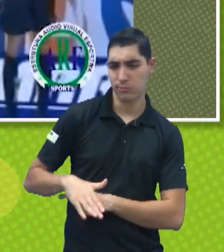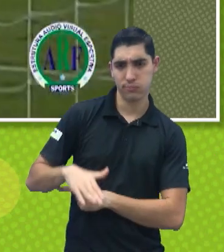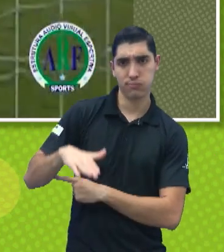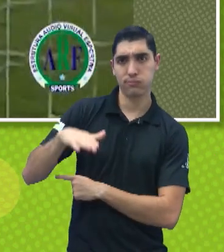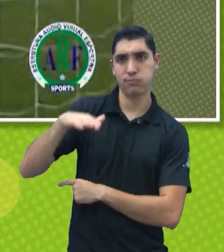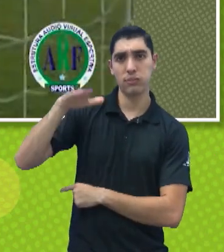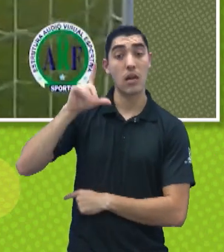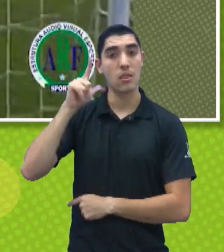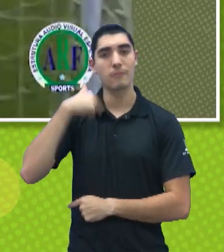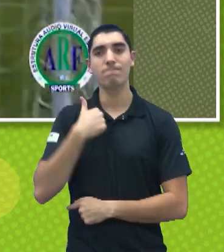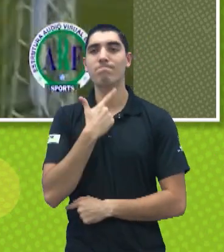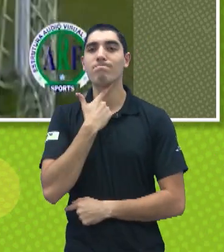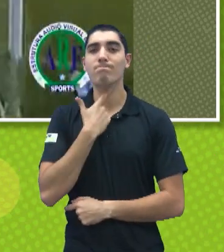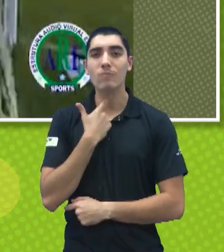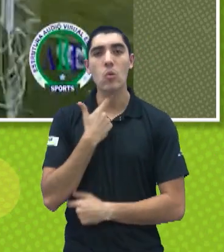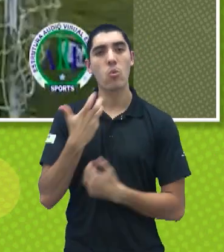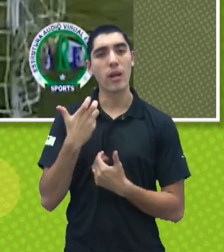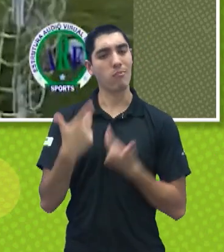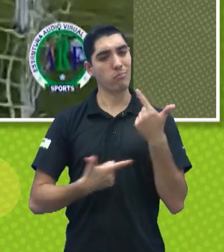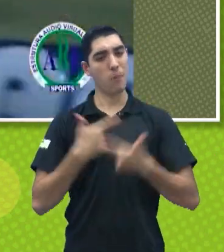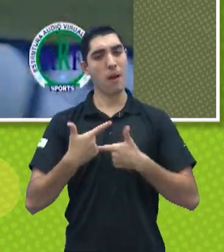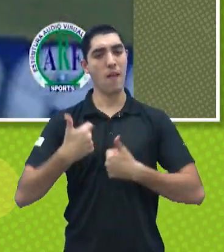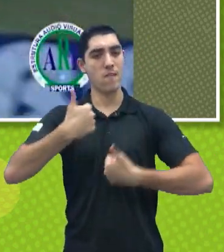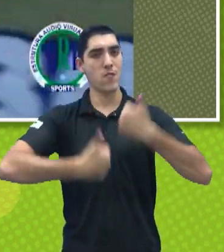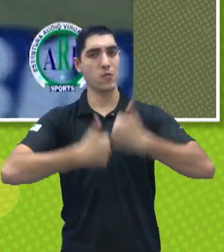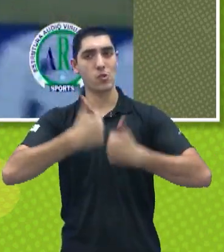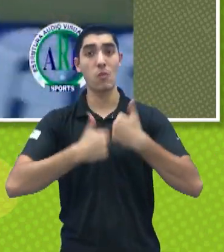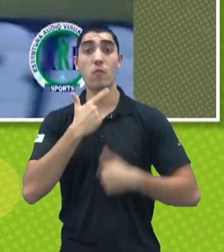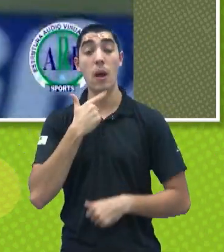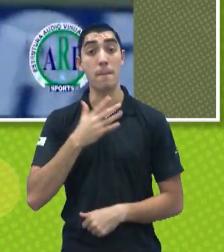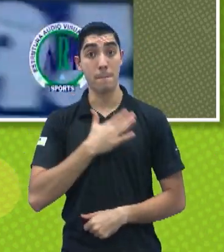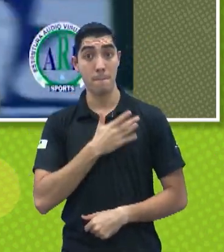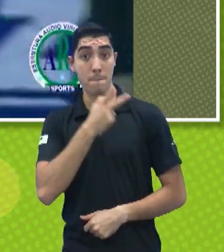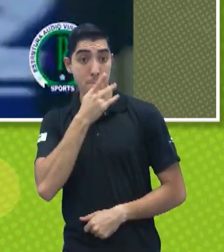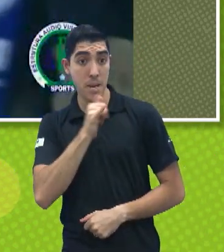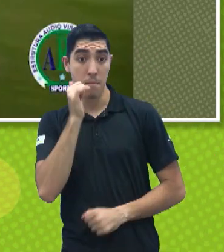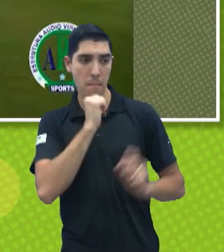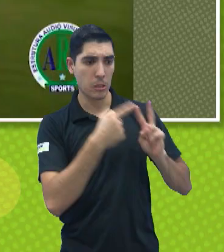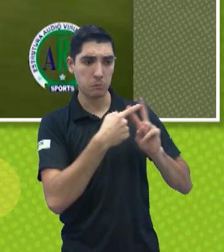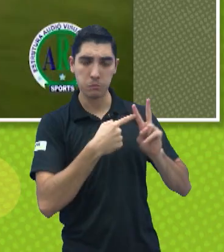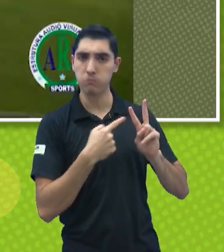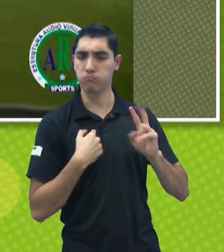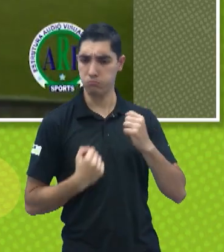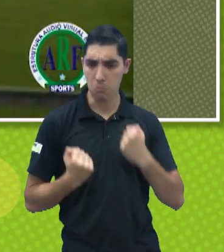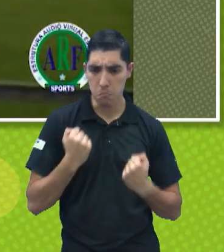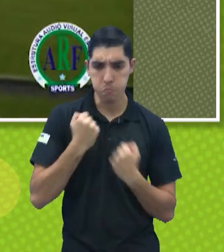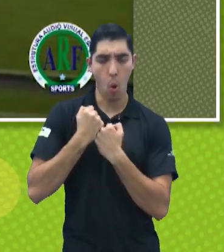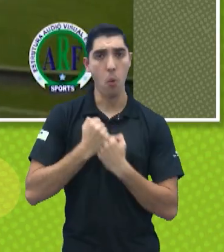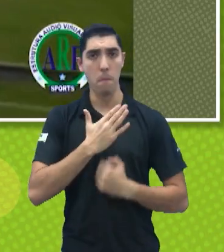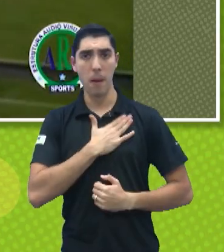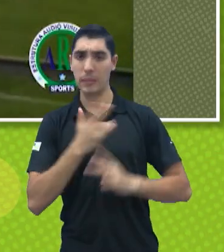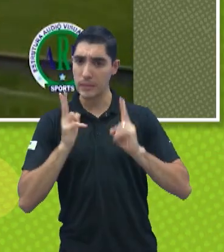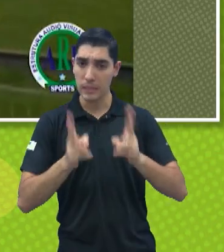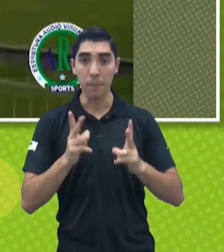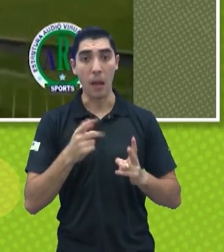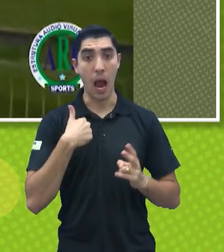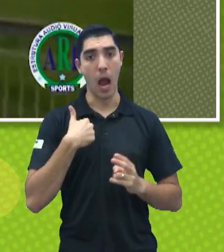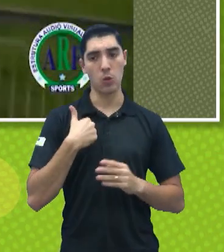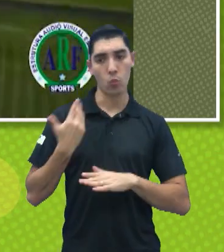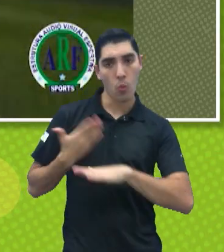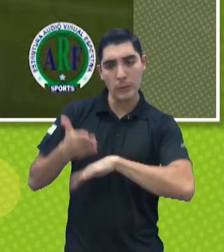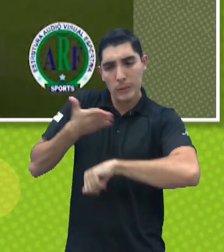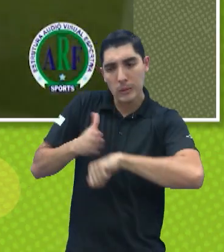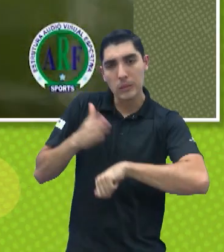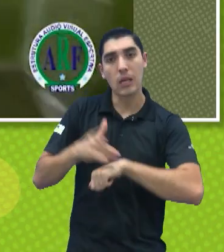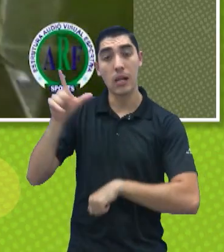o interesse pelo futebol, e meus pais também sempre me apoiaram, sabe, cara, e me colocaram na escolinha. Eu era sócio do Luso,